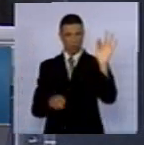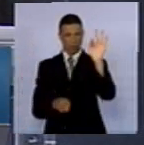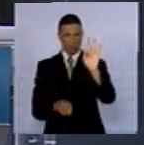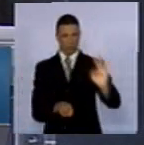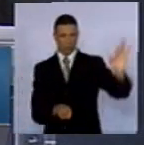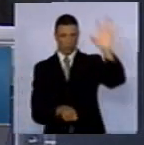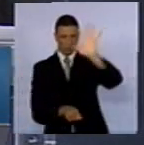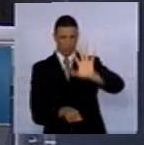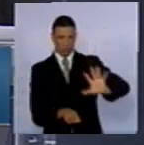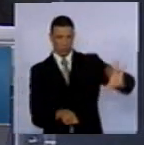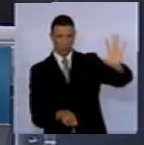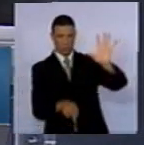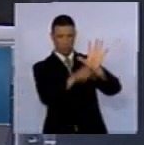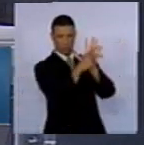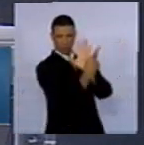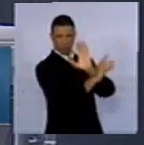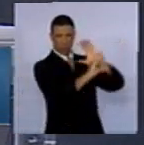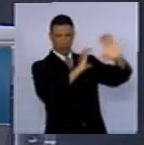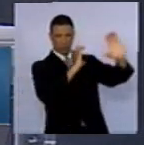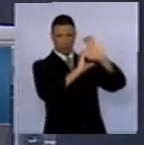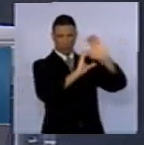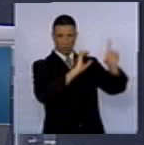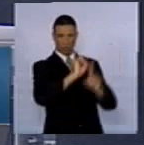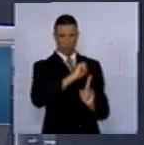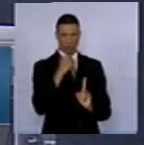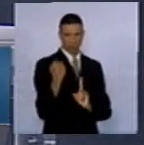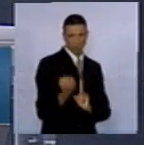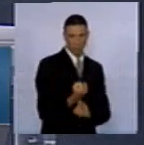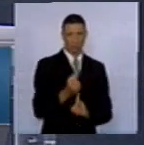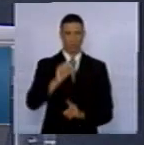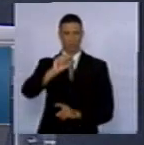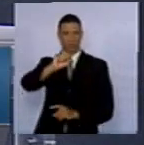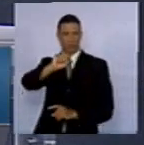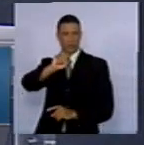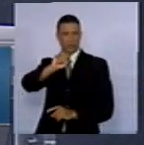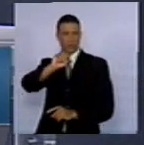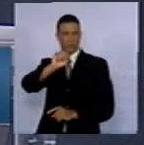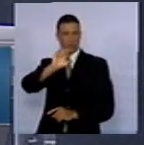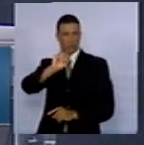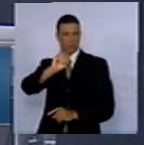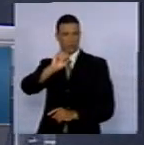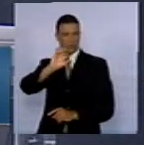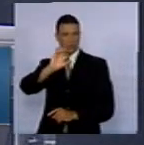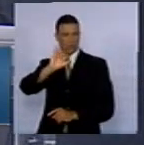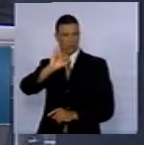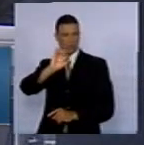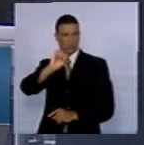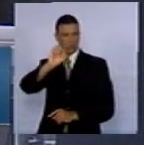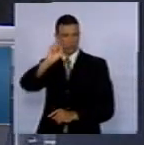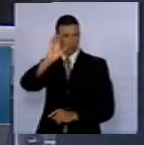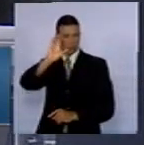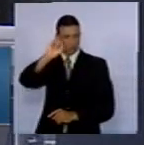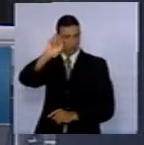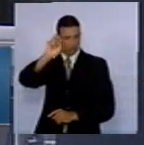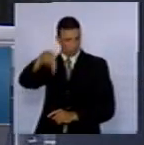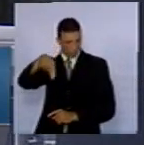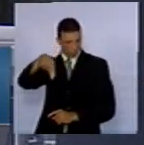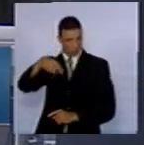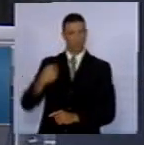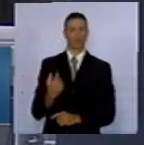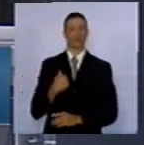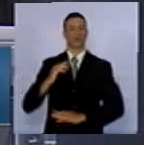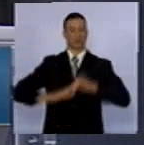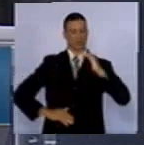associações científicas acadêmicas de comunicação social sou professor das titular da escola de comunicação